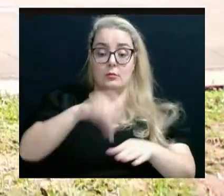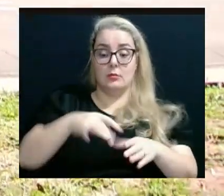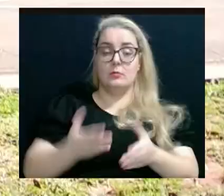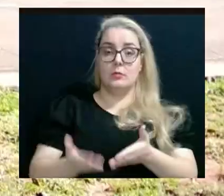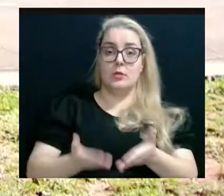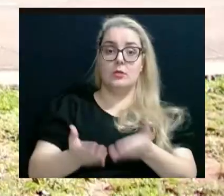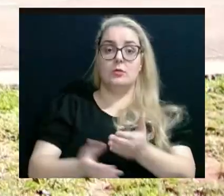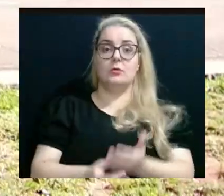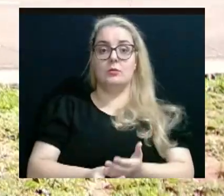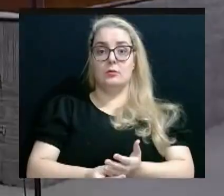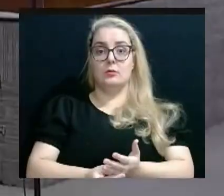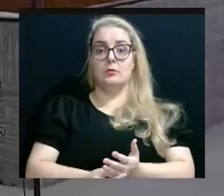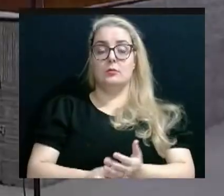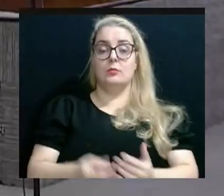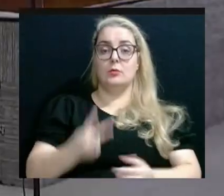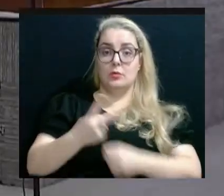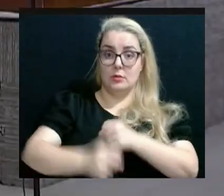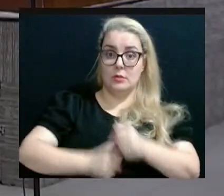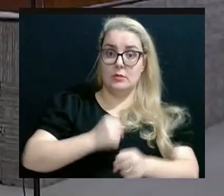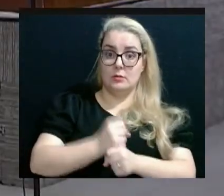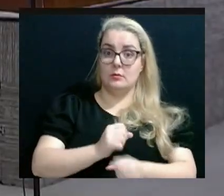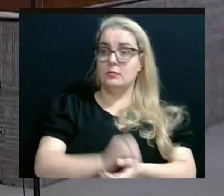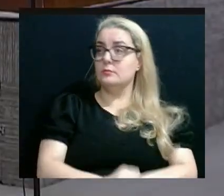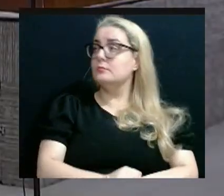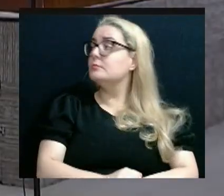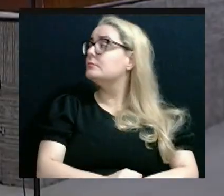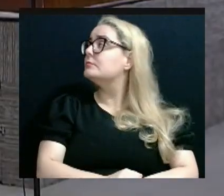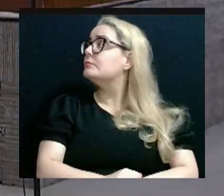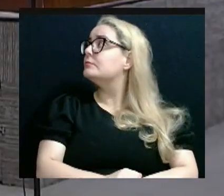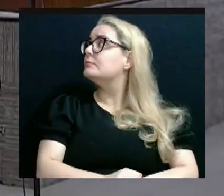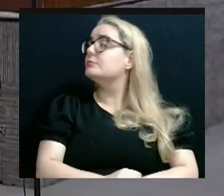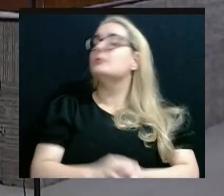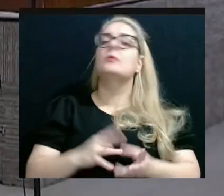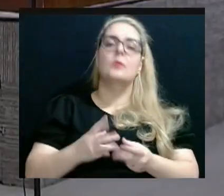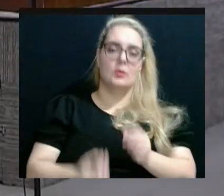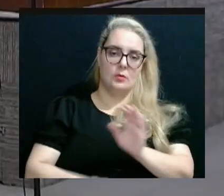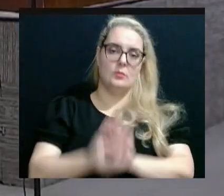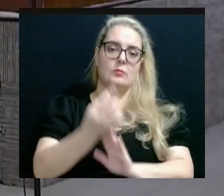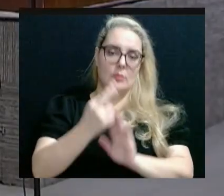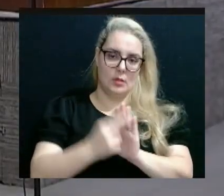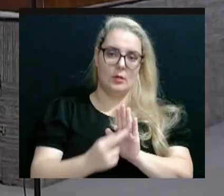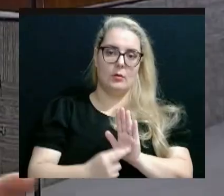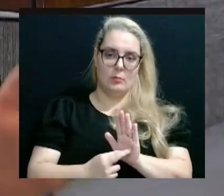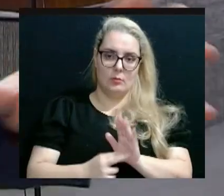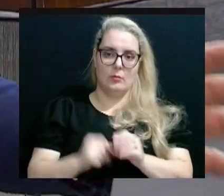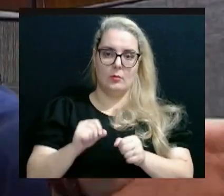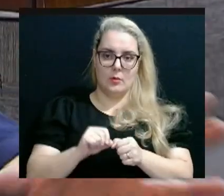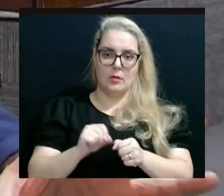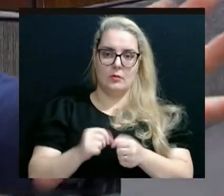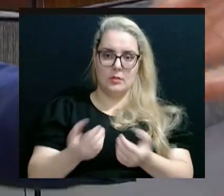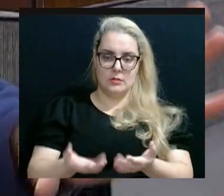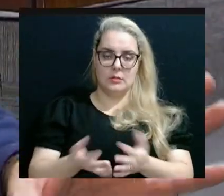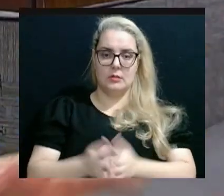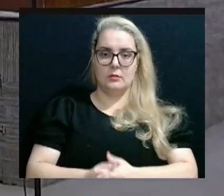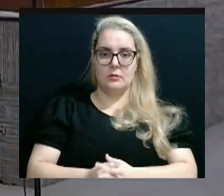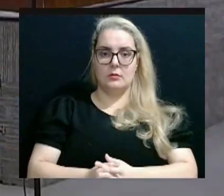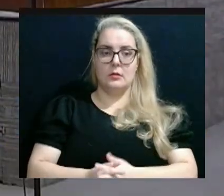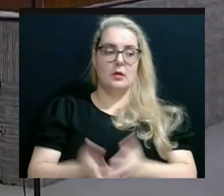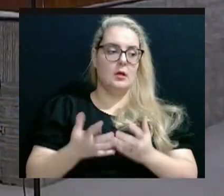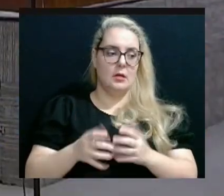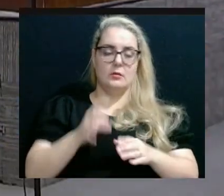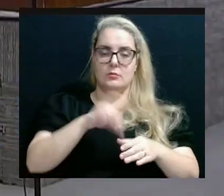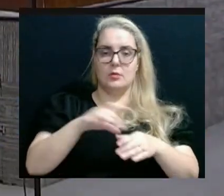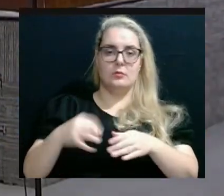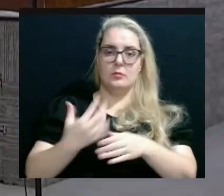por cerca de 2 anos. Tudo tem que criar regras também para poder realizar, né? Quero fazer um plantio de árvores em